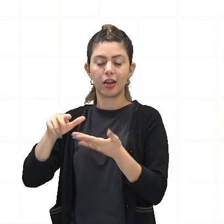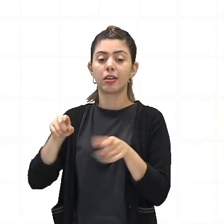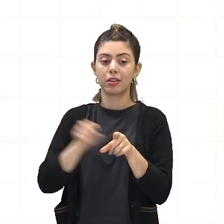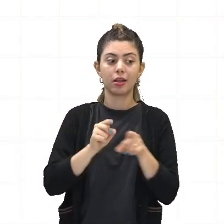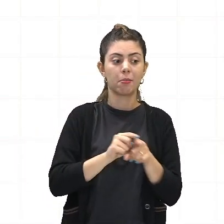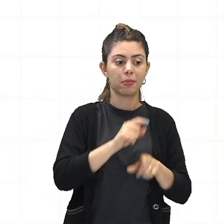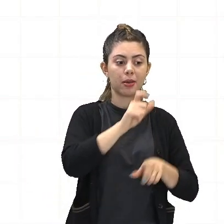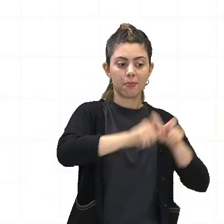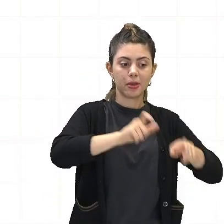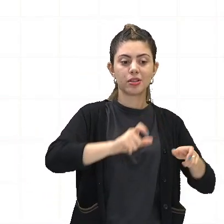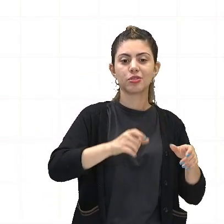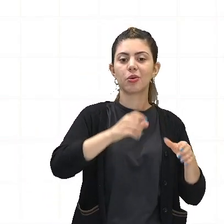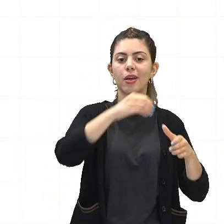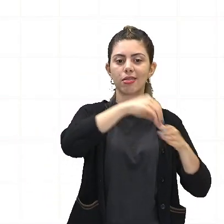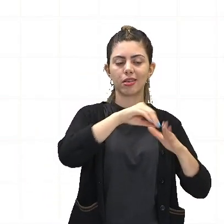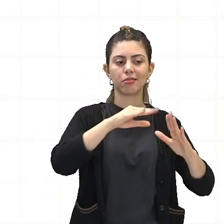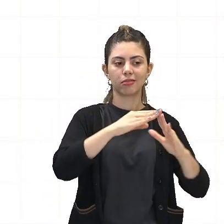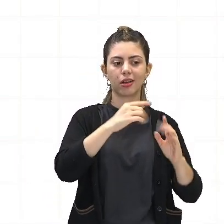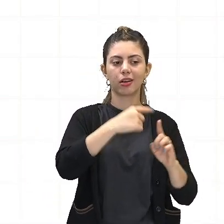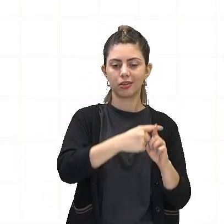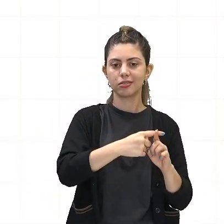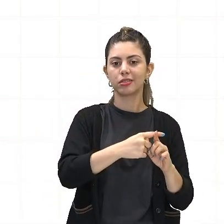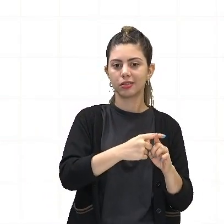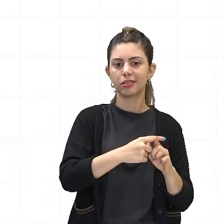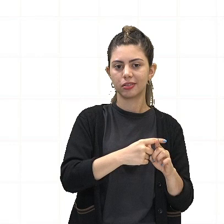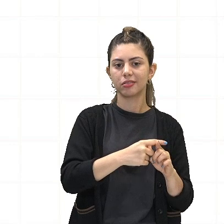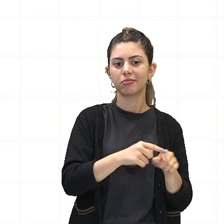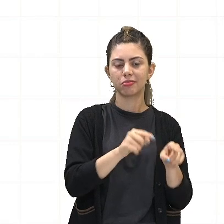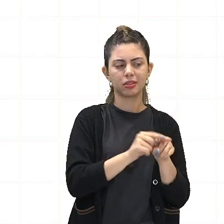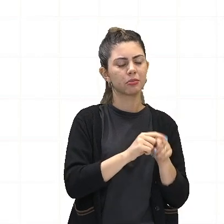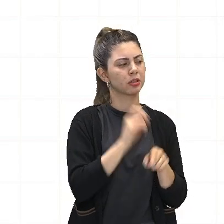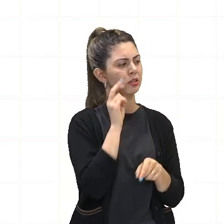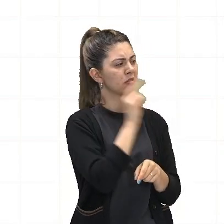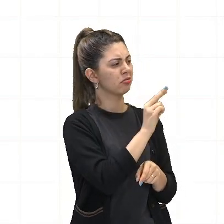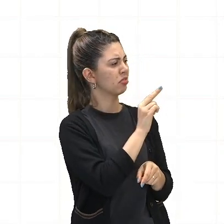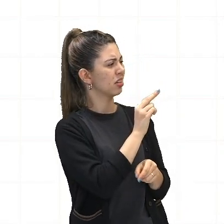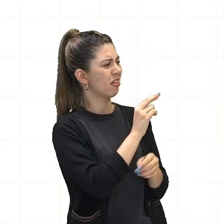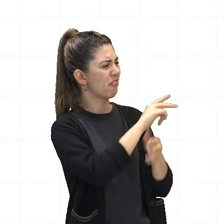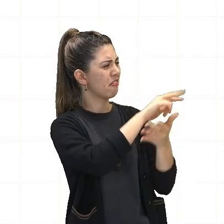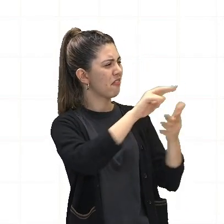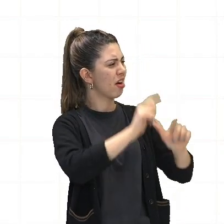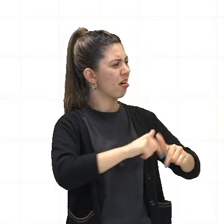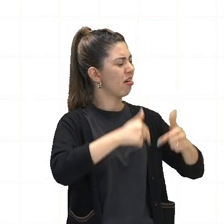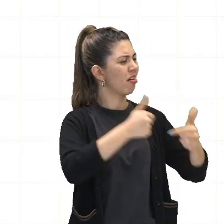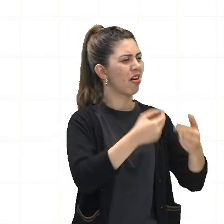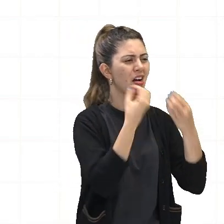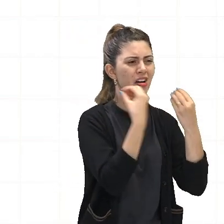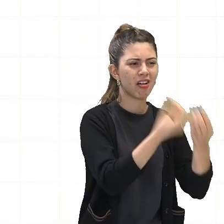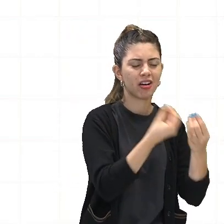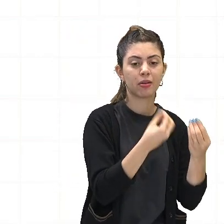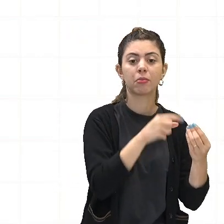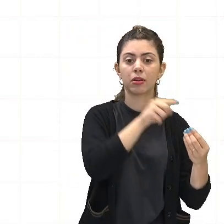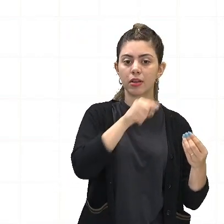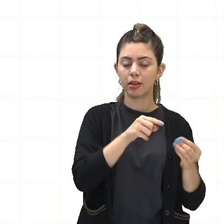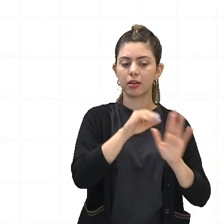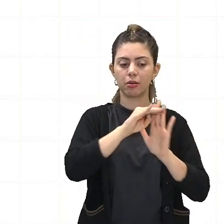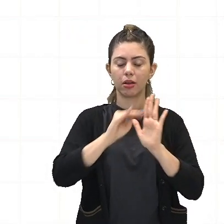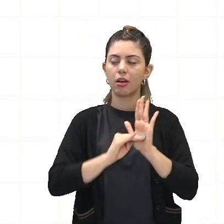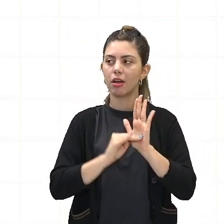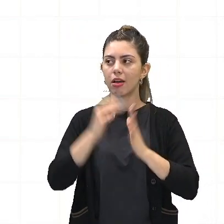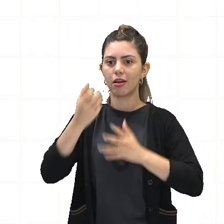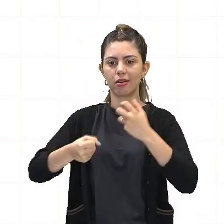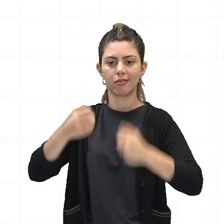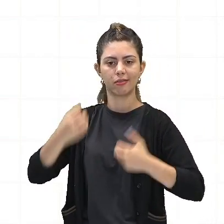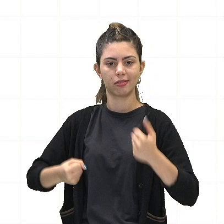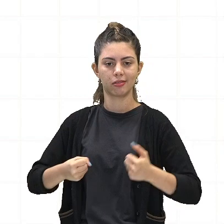em questão de semanas. Então, várias pessoas vão acabar abraçando as ideias